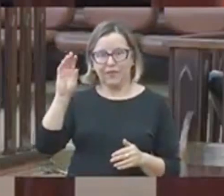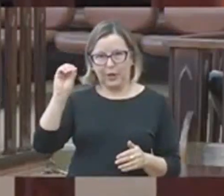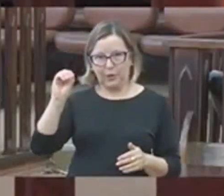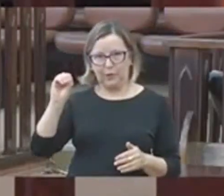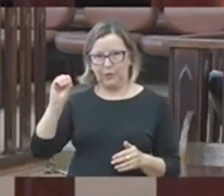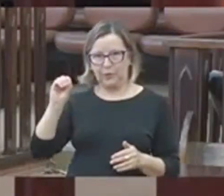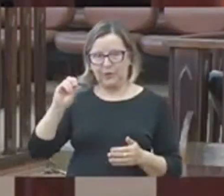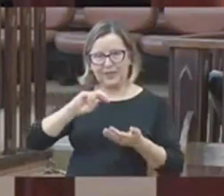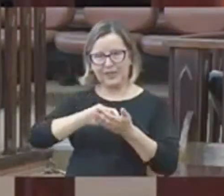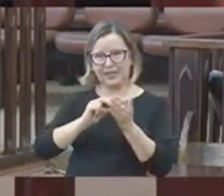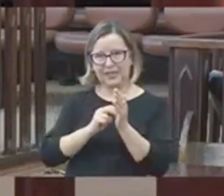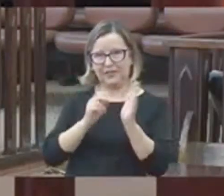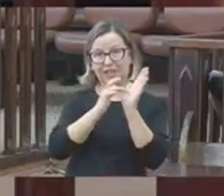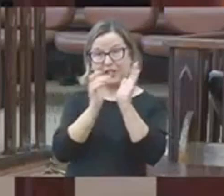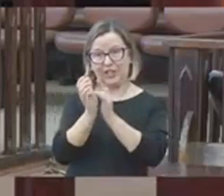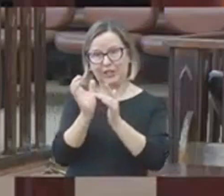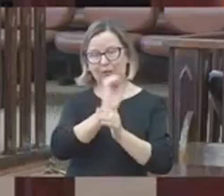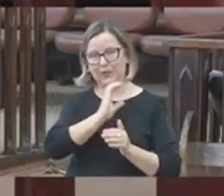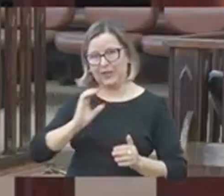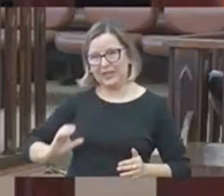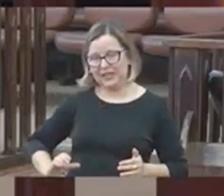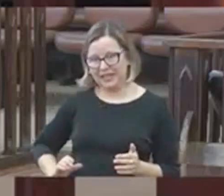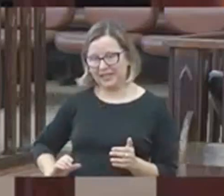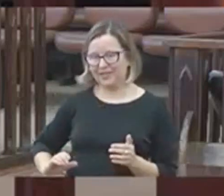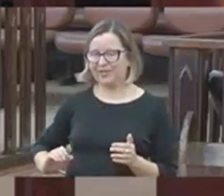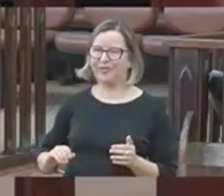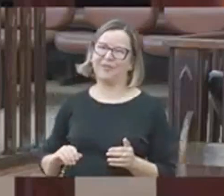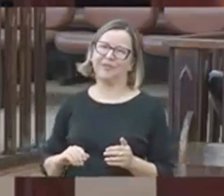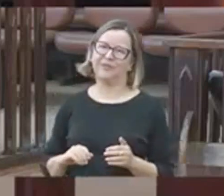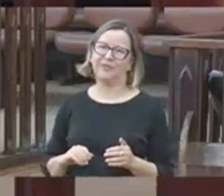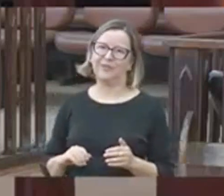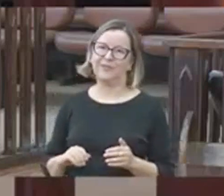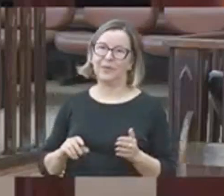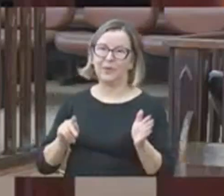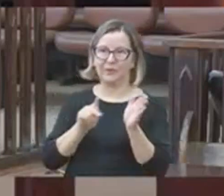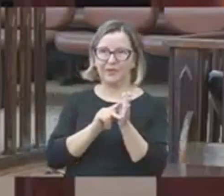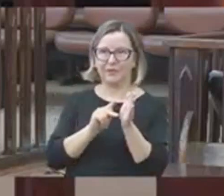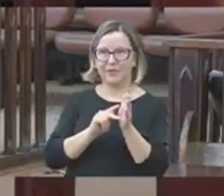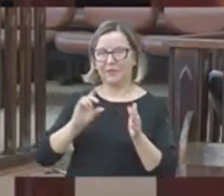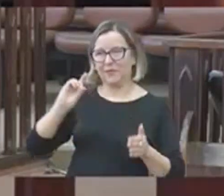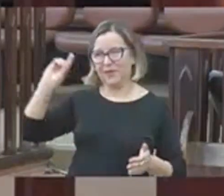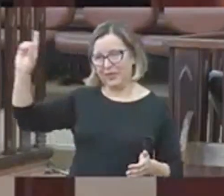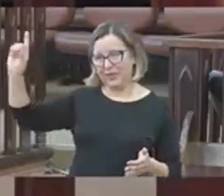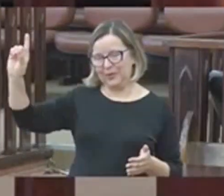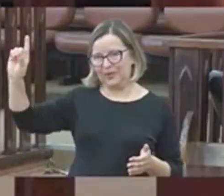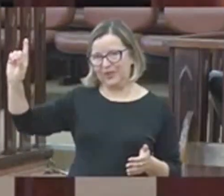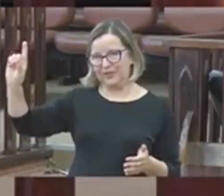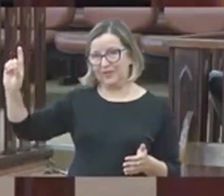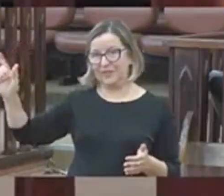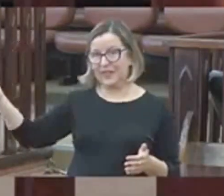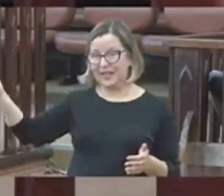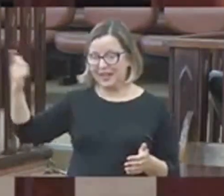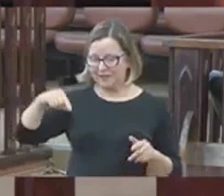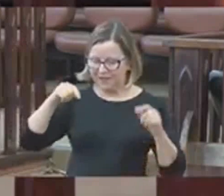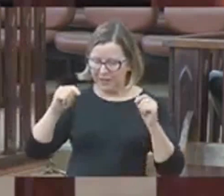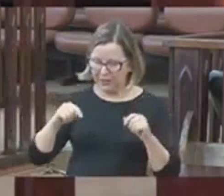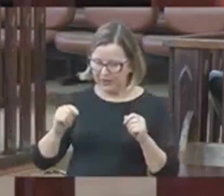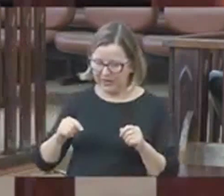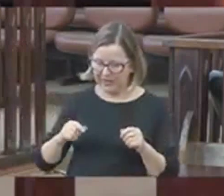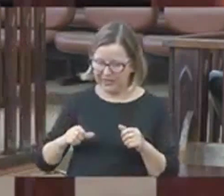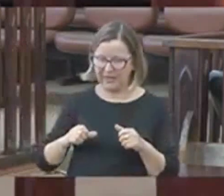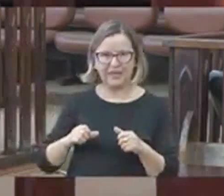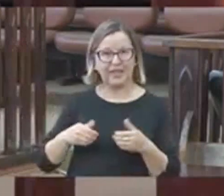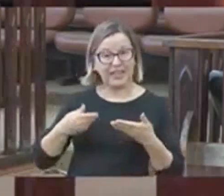mudou, Ele é Deus. A sua entrada na humanidade, quando Ele se fez